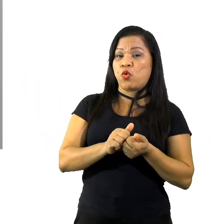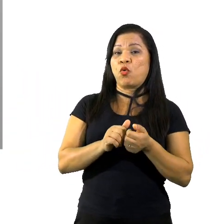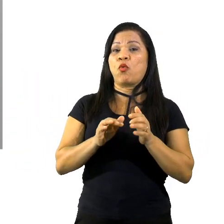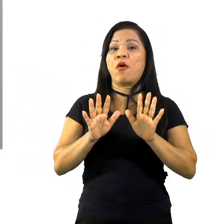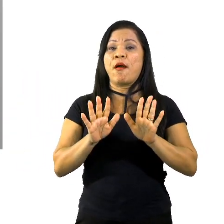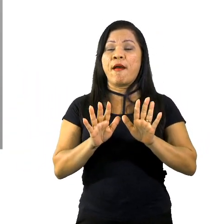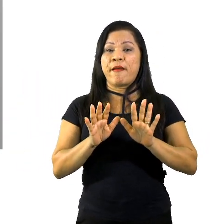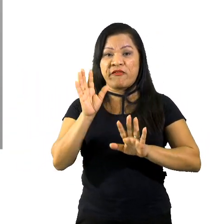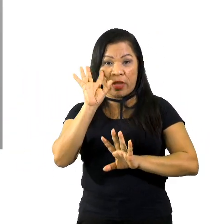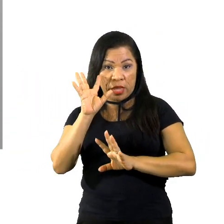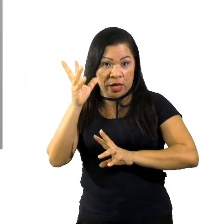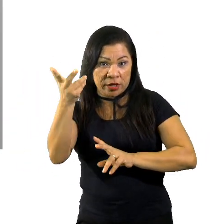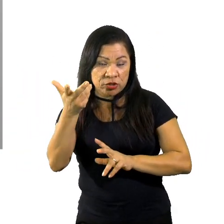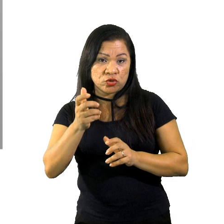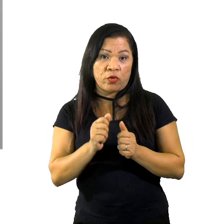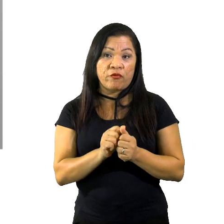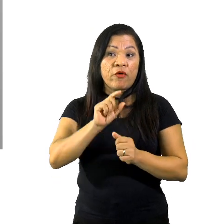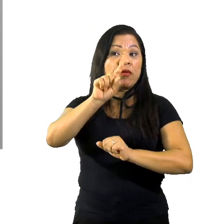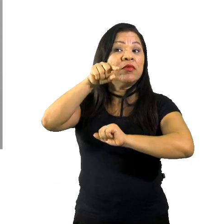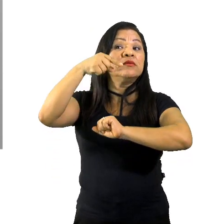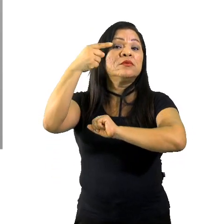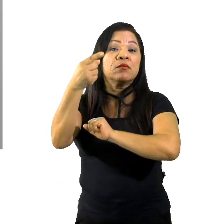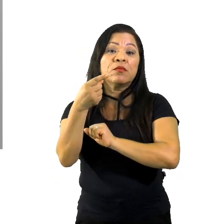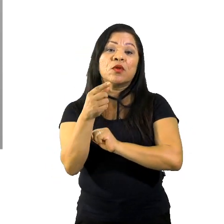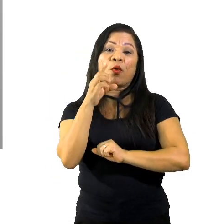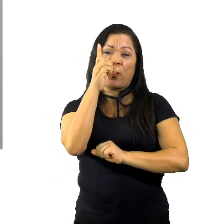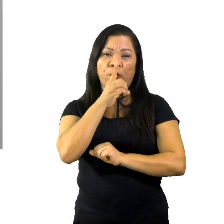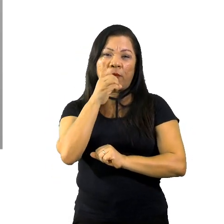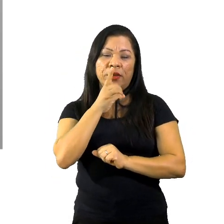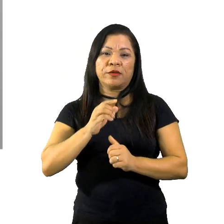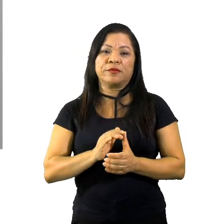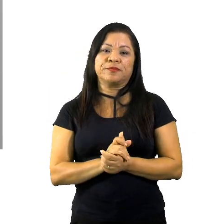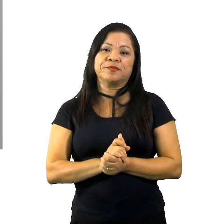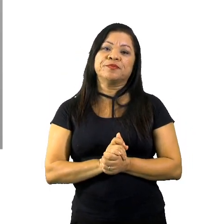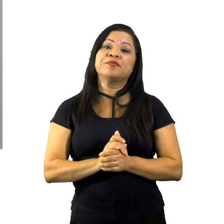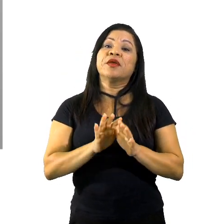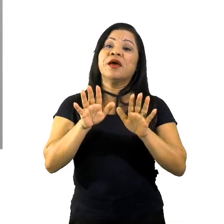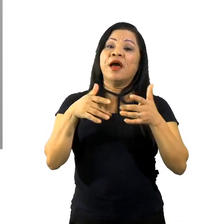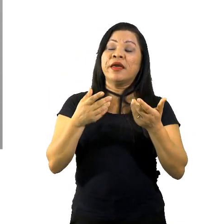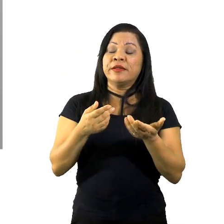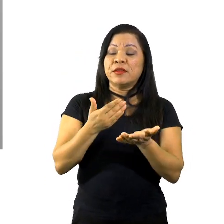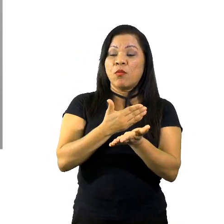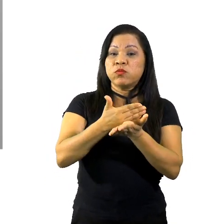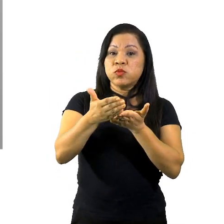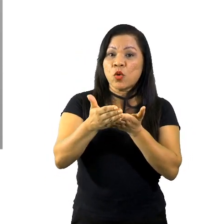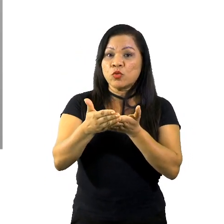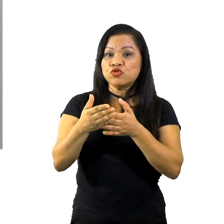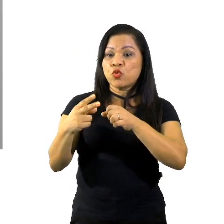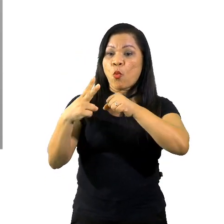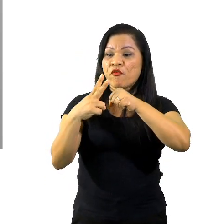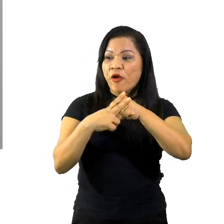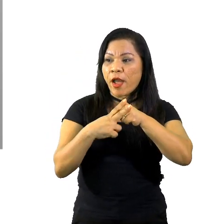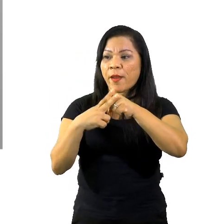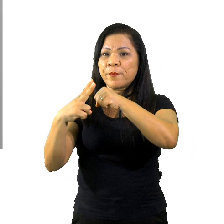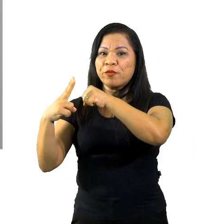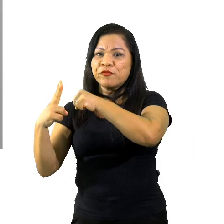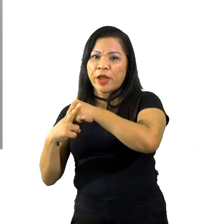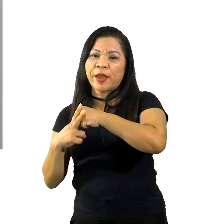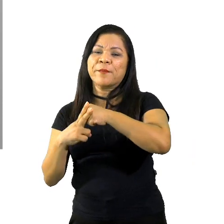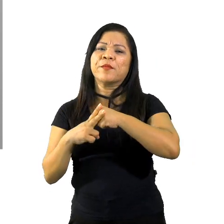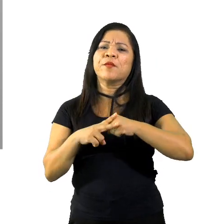domingo. Observe que continua com dois verbos, decidirá e será. Continua sendo